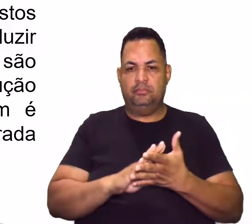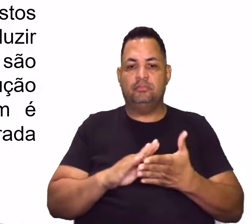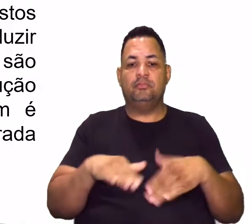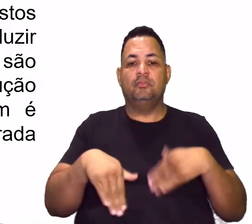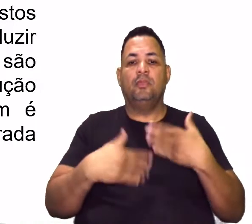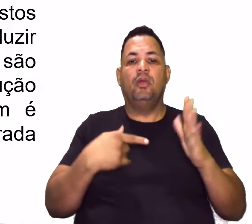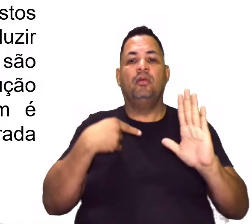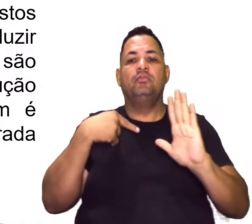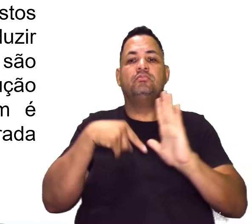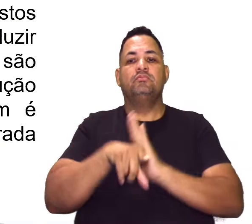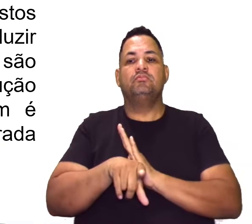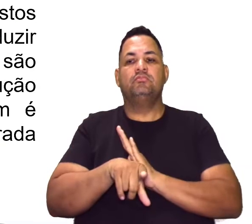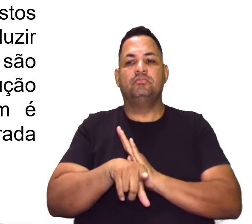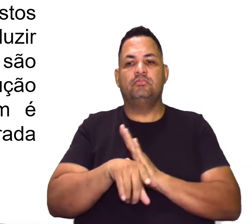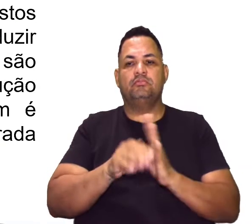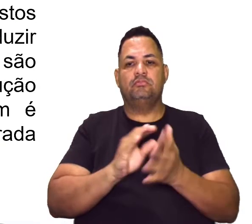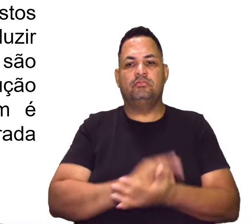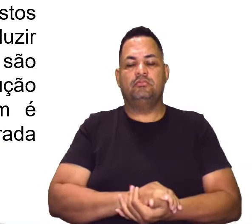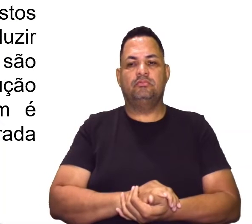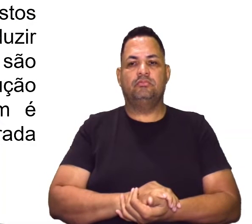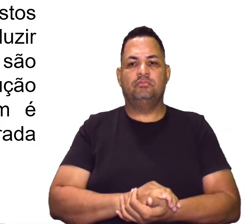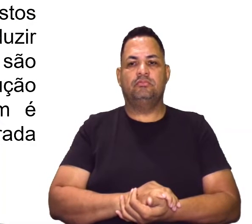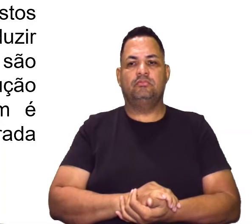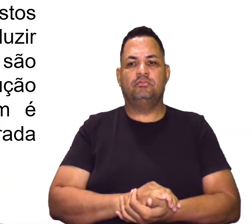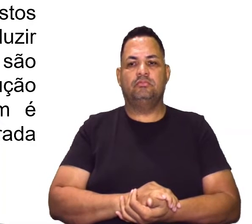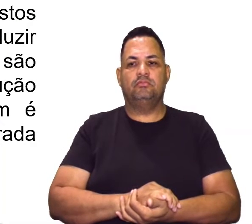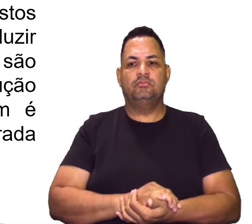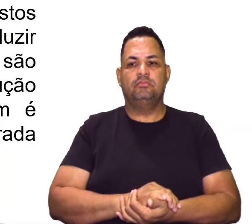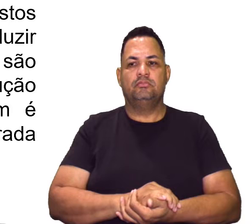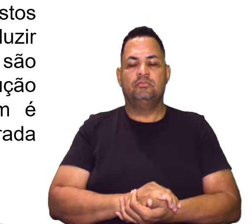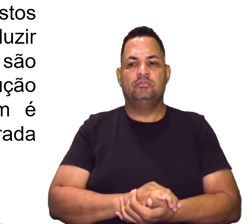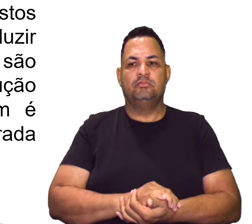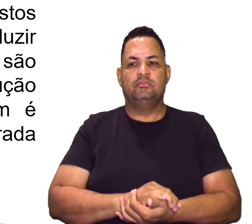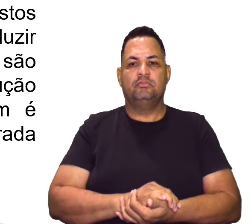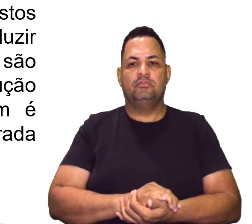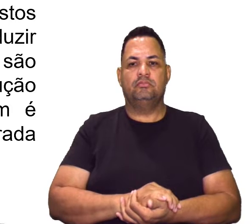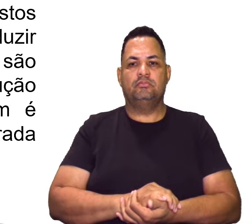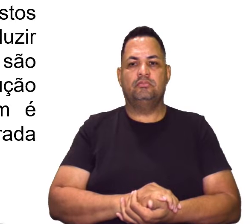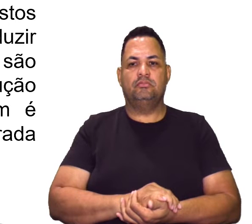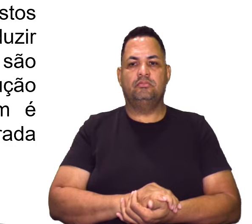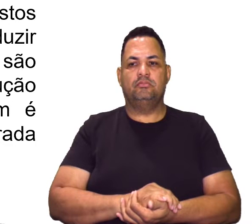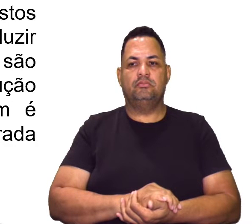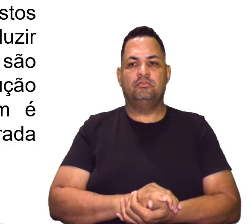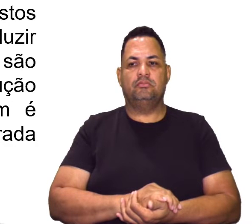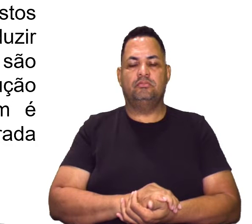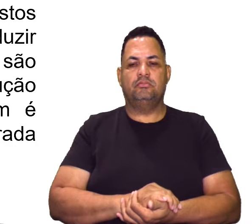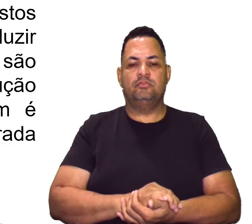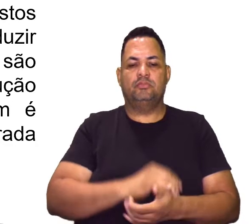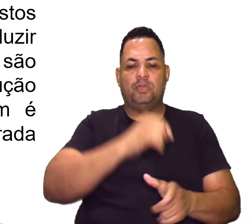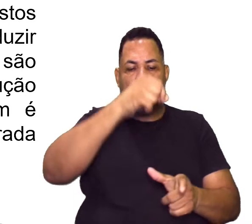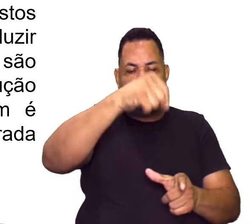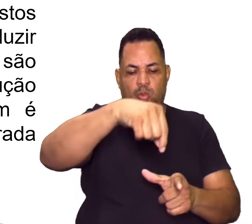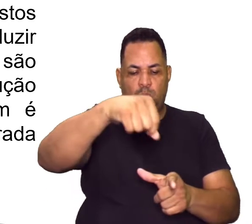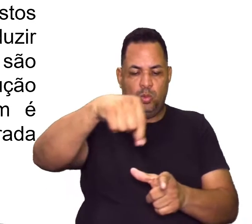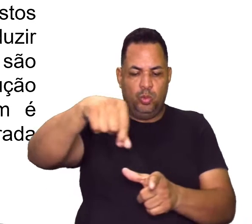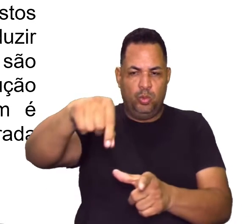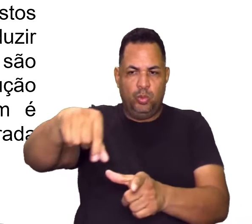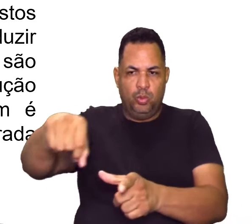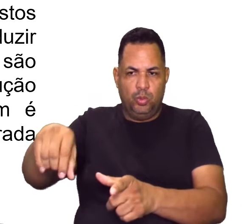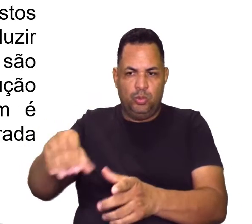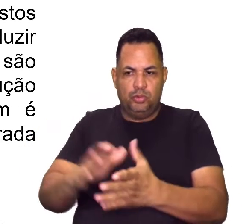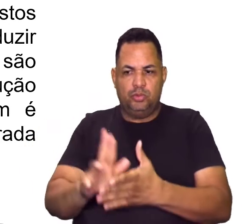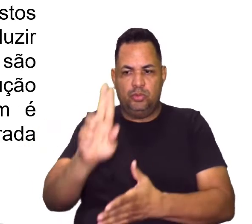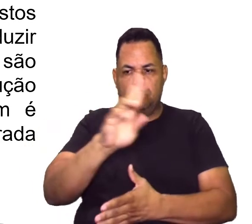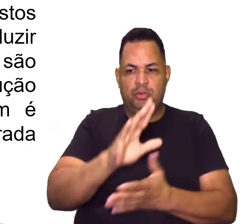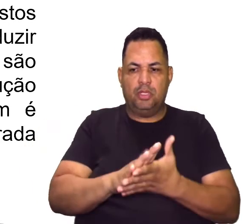que diz a terceira questão? A terceira questão diz o seguinte: no cultivo por